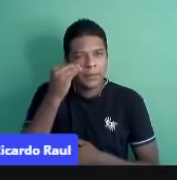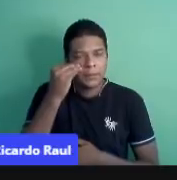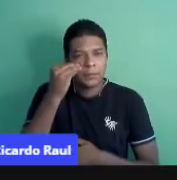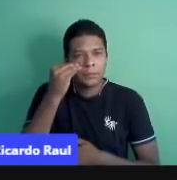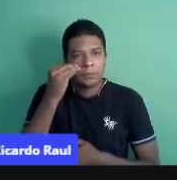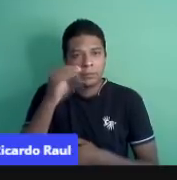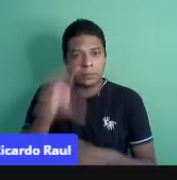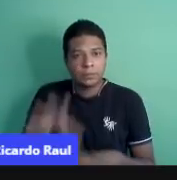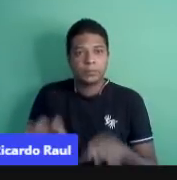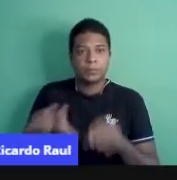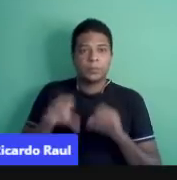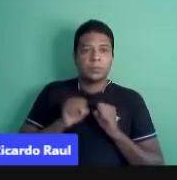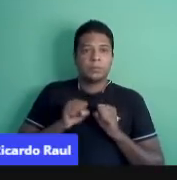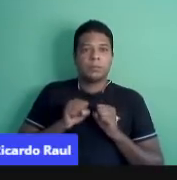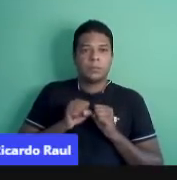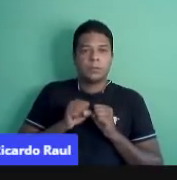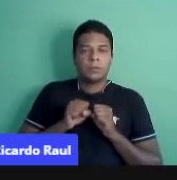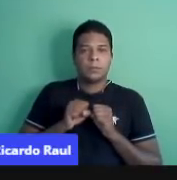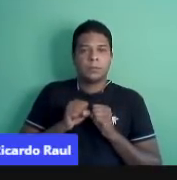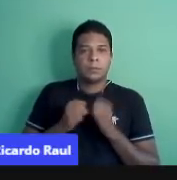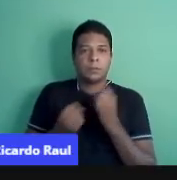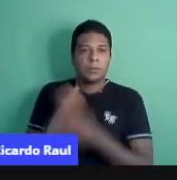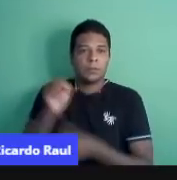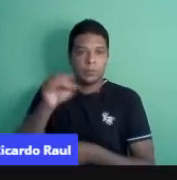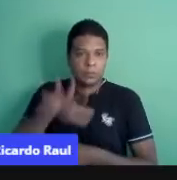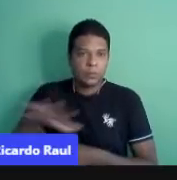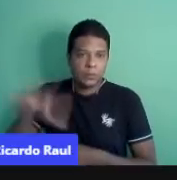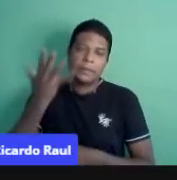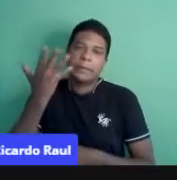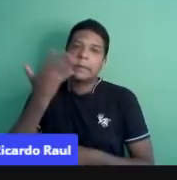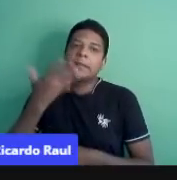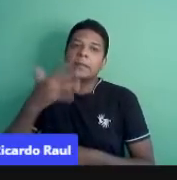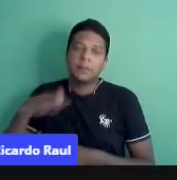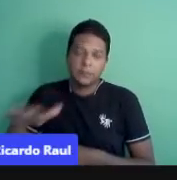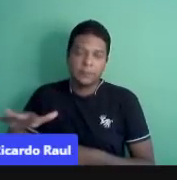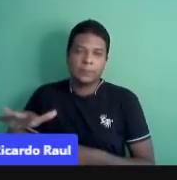gerar o descobrimento social dessa criança.